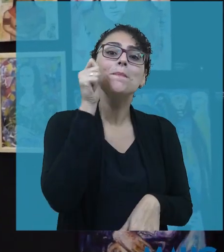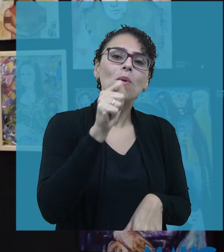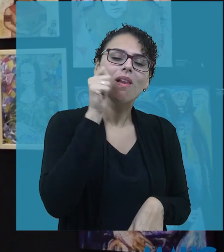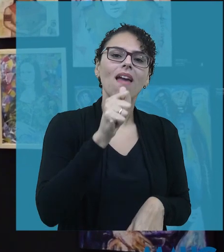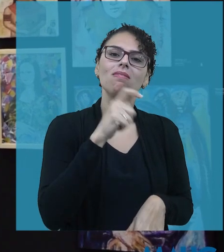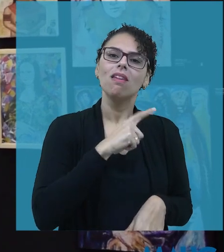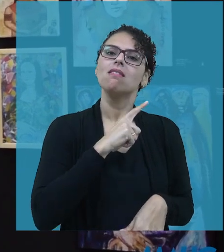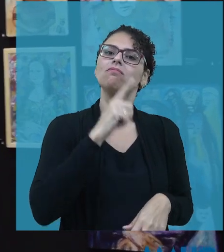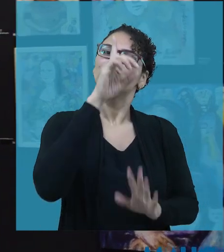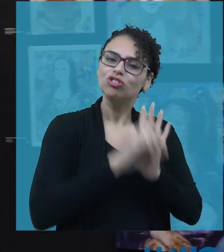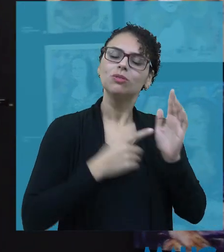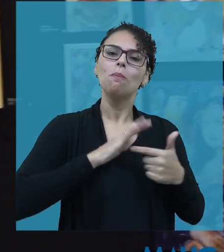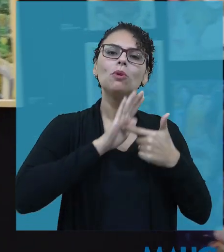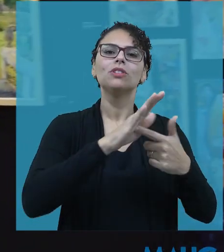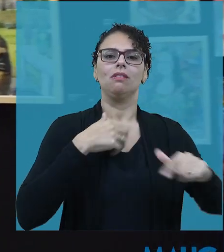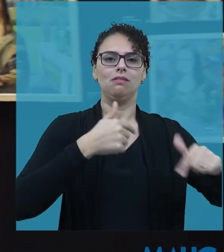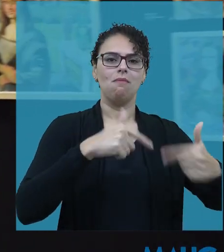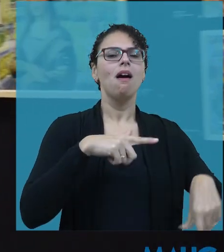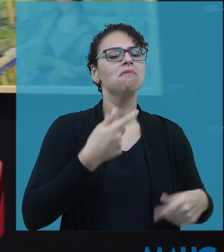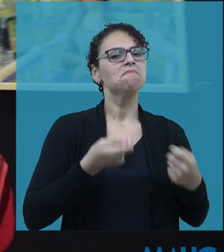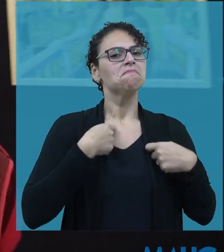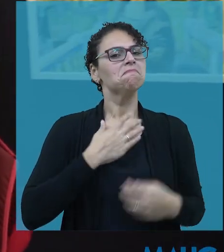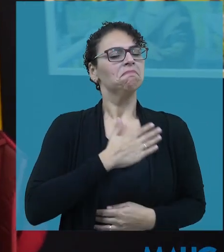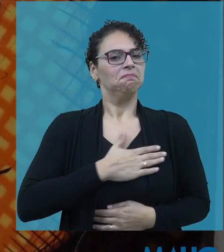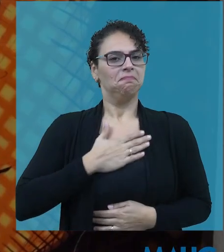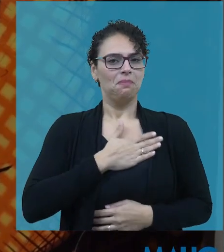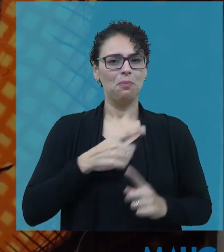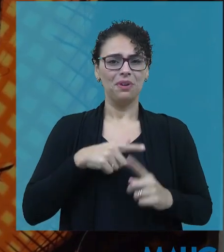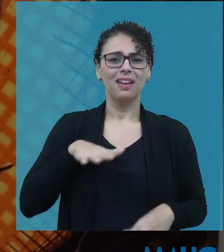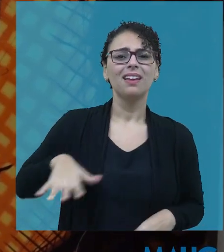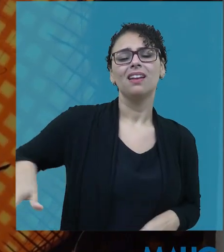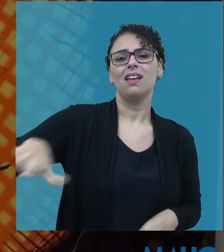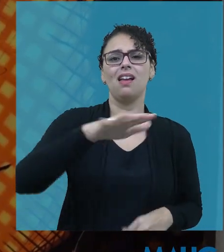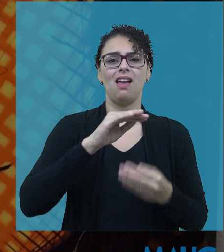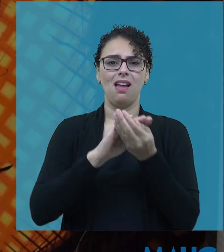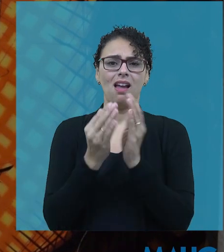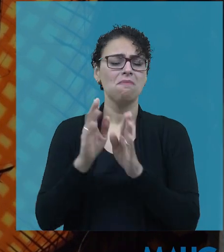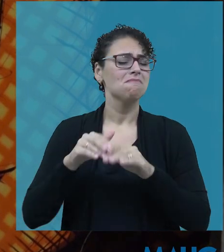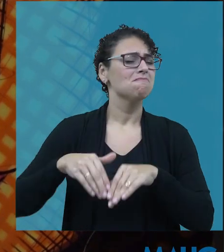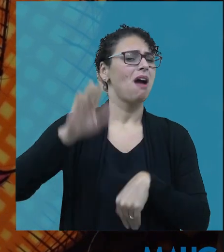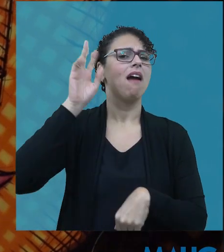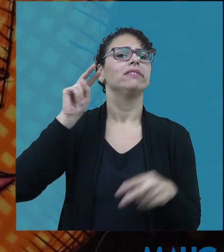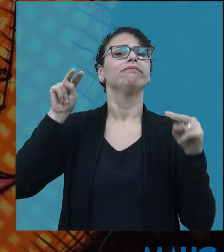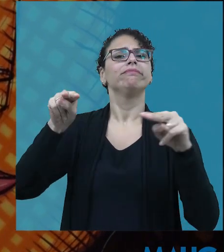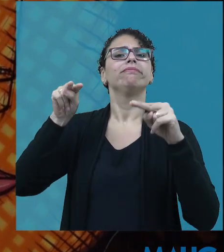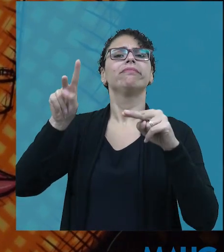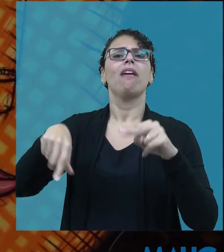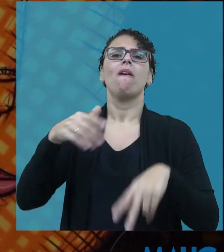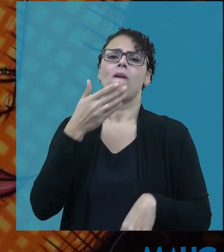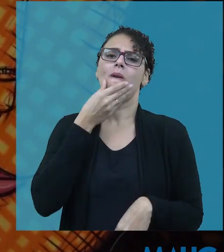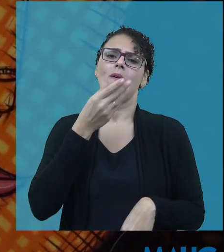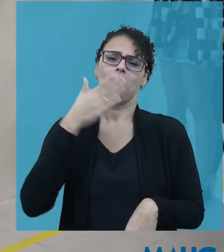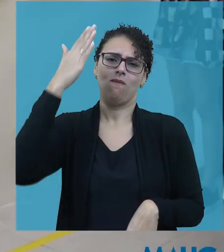arte feminina, é uma grande emoção, porque o universo artístico ele acaba tendo uma